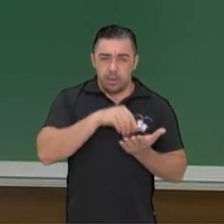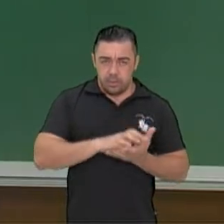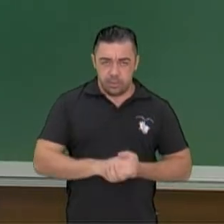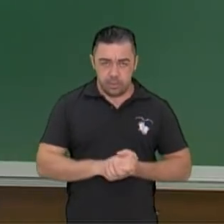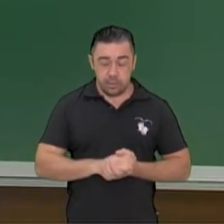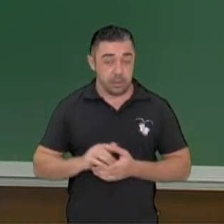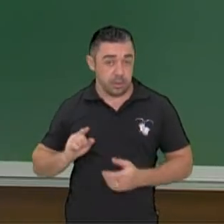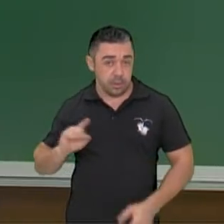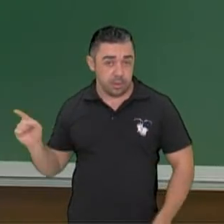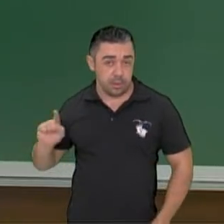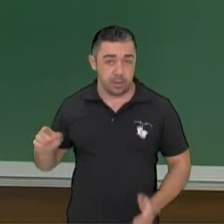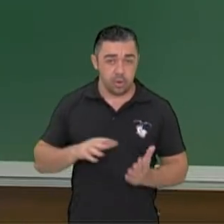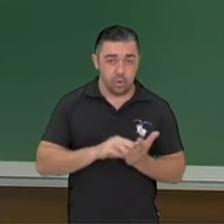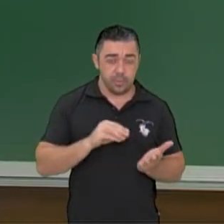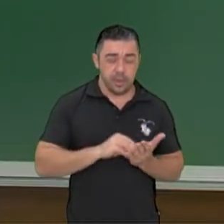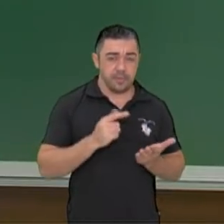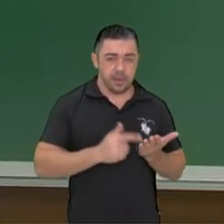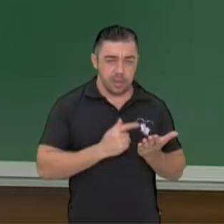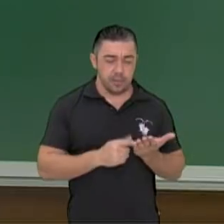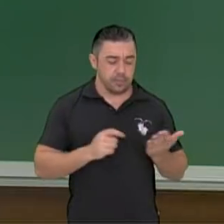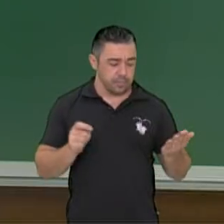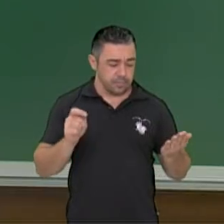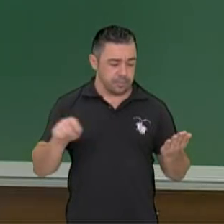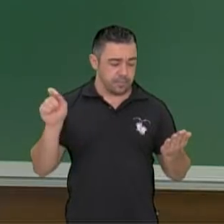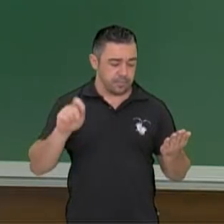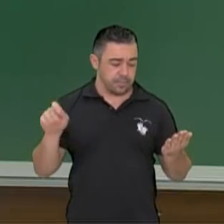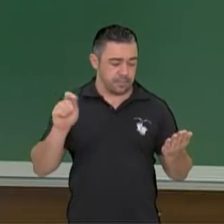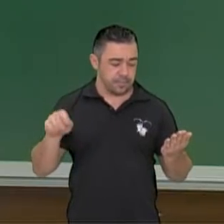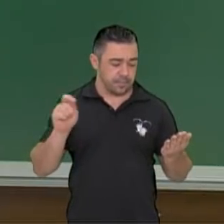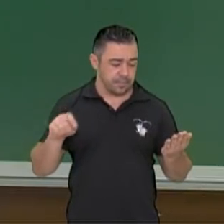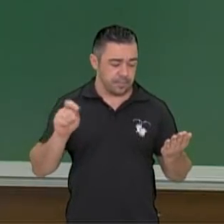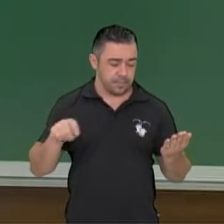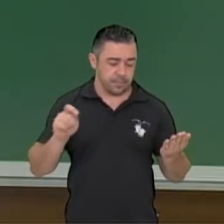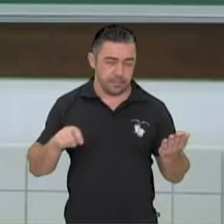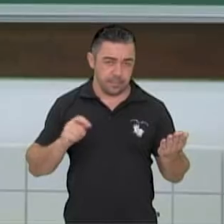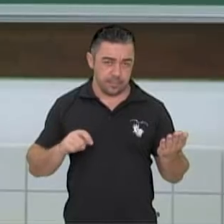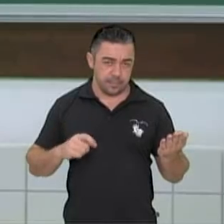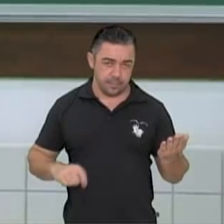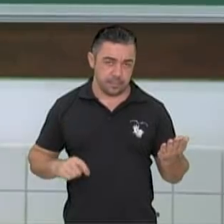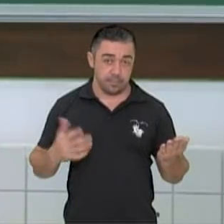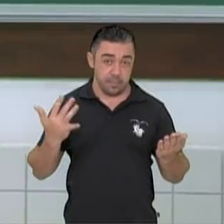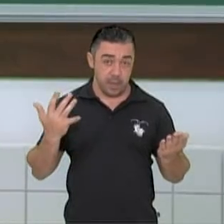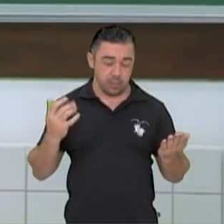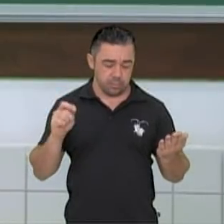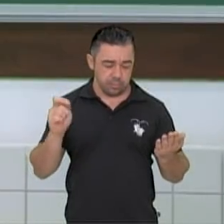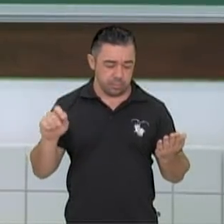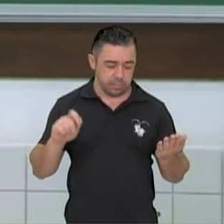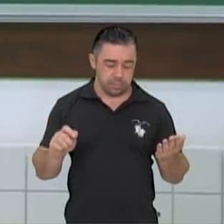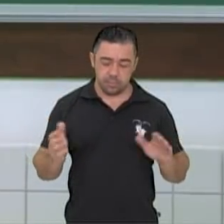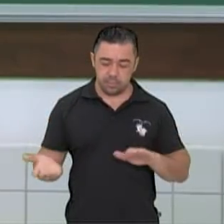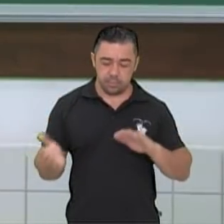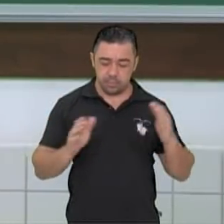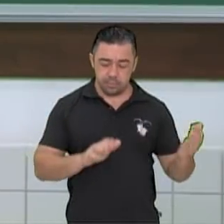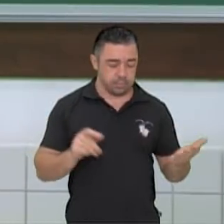Os monges copiavam um livro para o outro, por isso são chamados de monges copistas. É assim, por exemplo, que um livro,